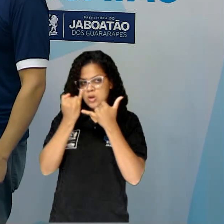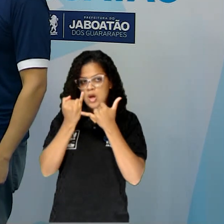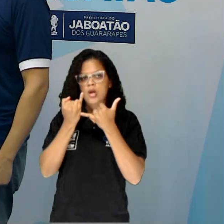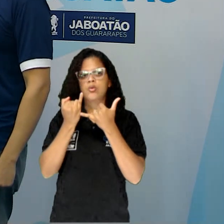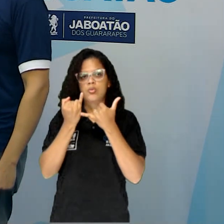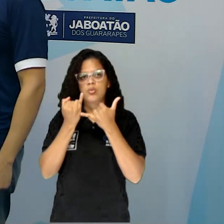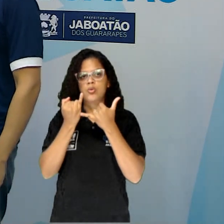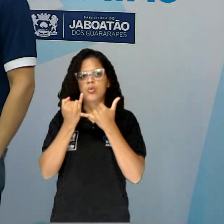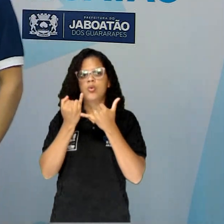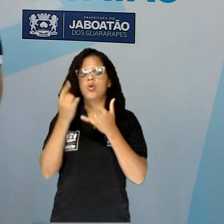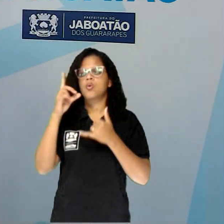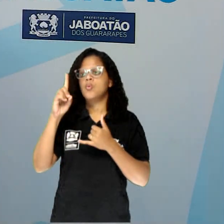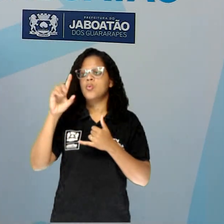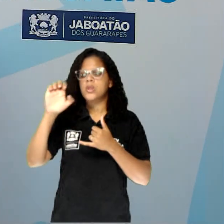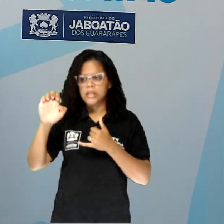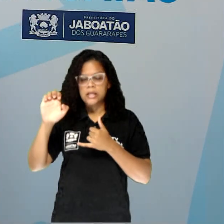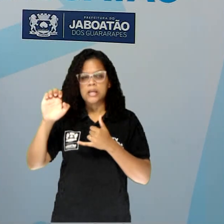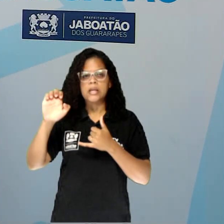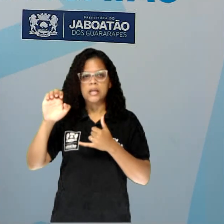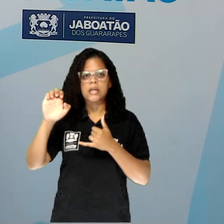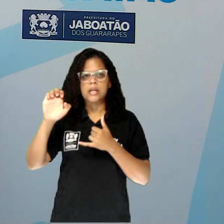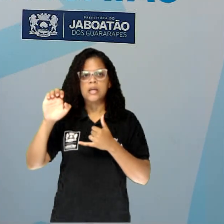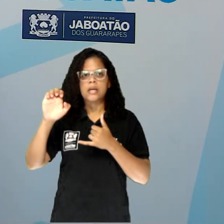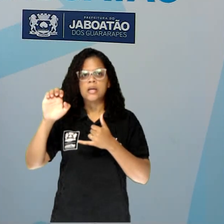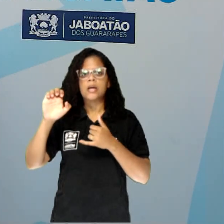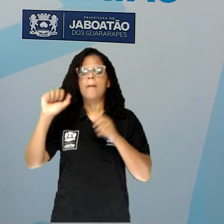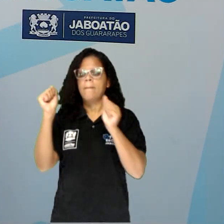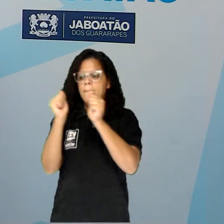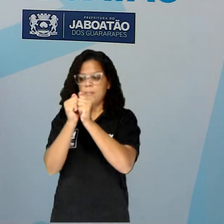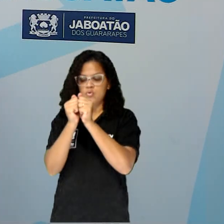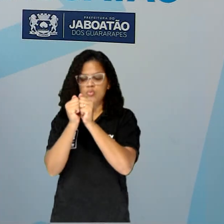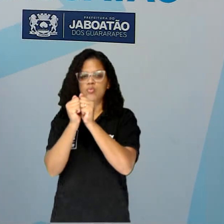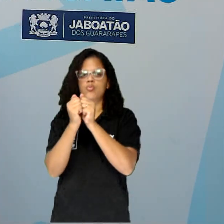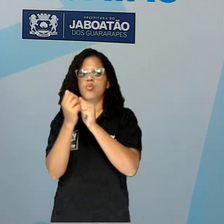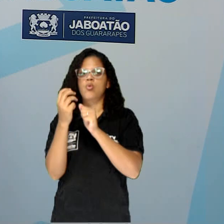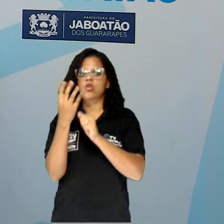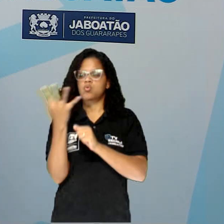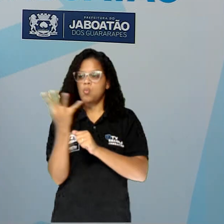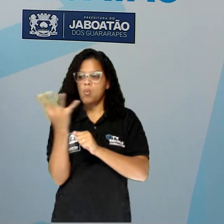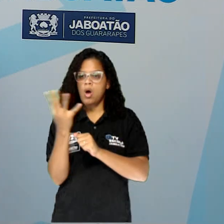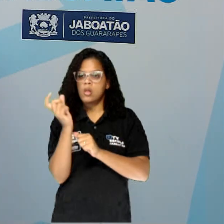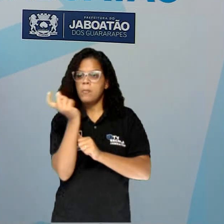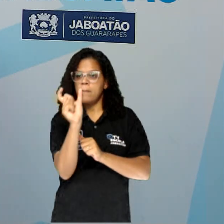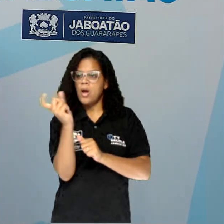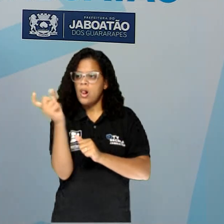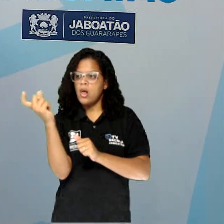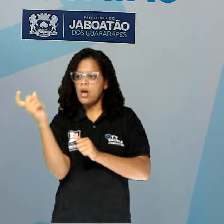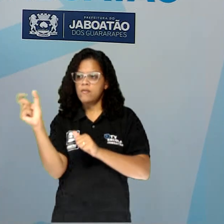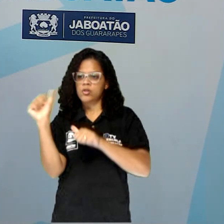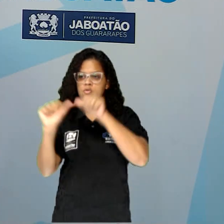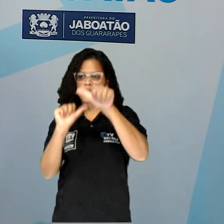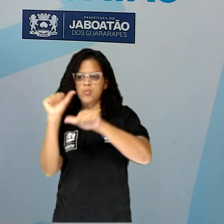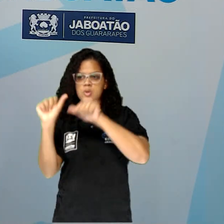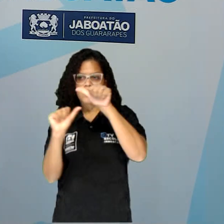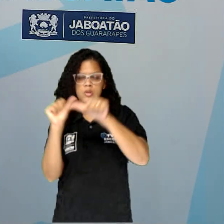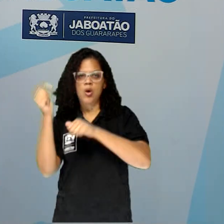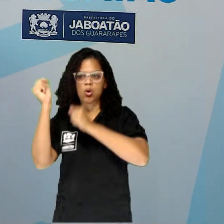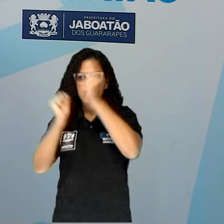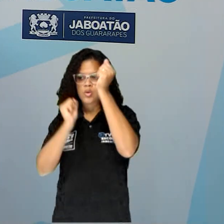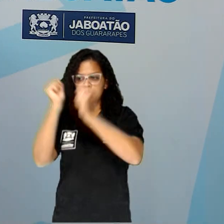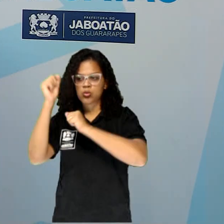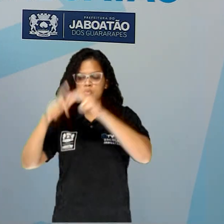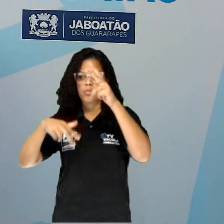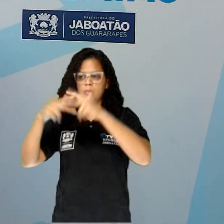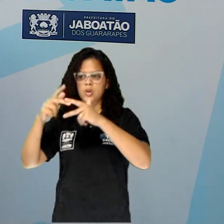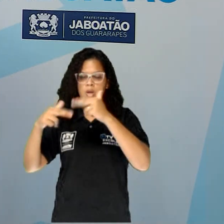a preposição e as três palavras, né? As quatro palavras, transformação, indústria e